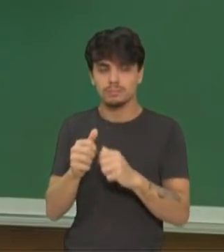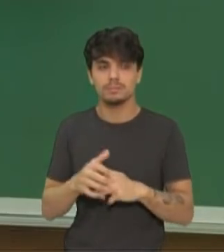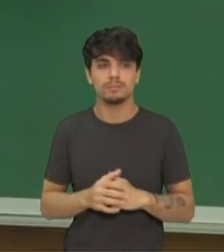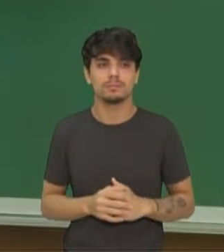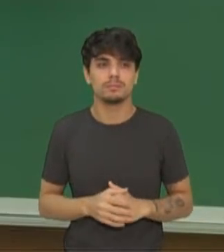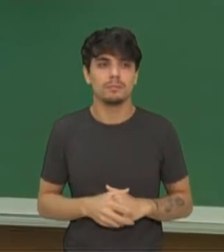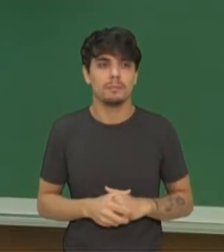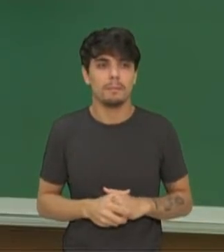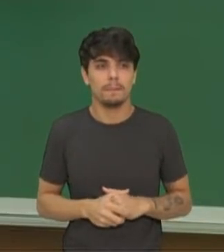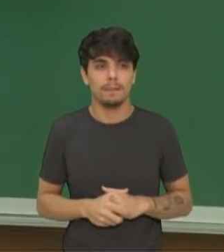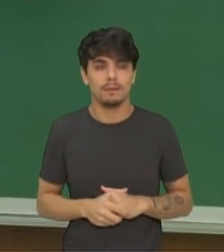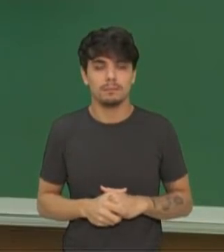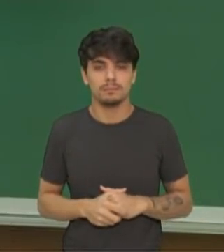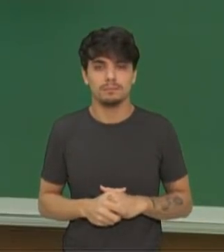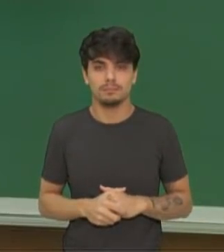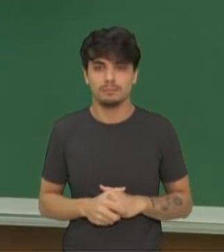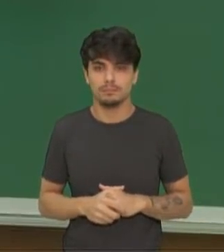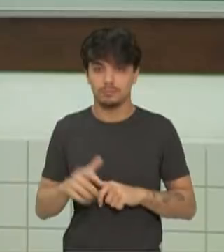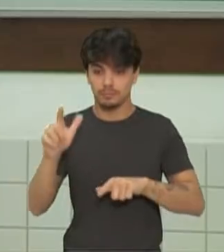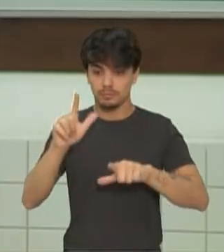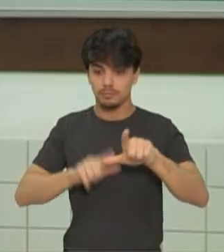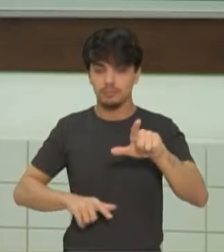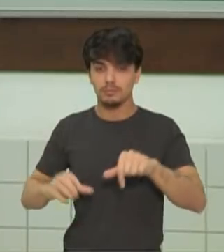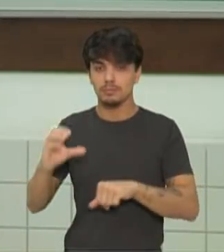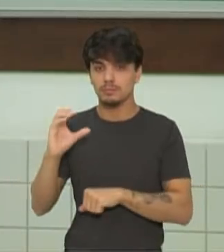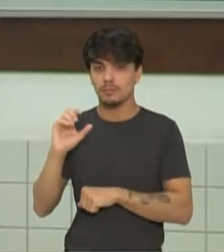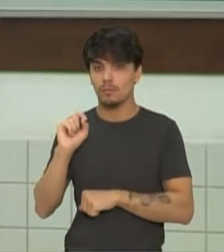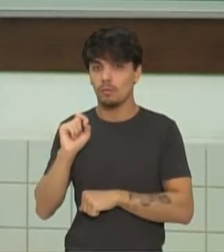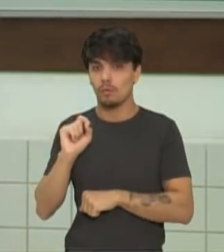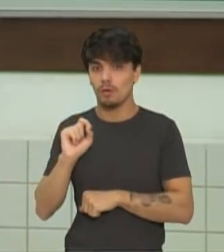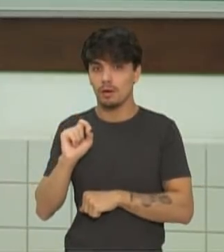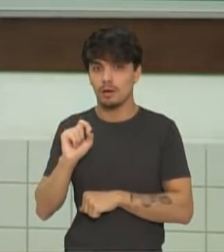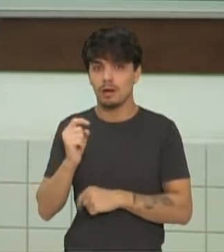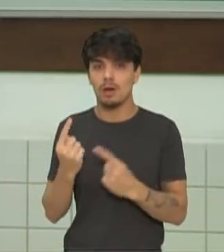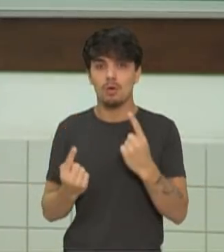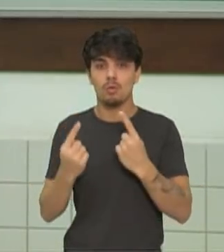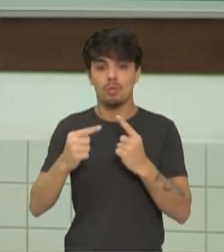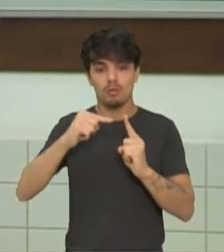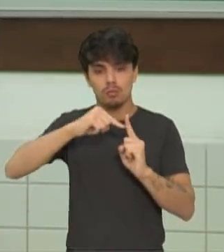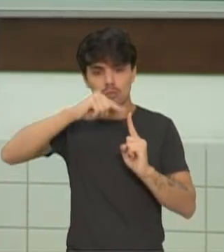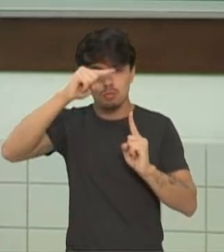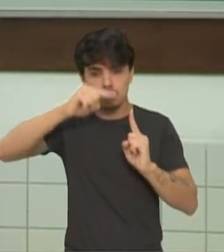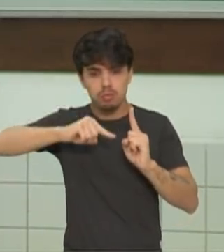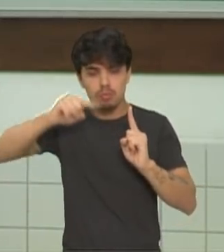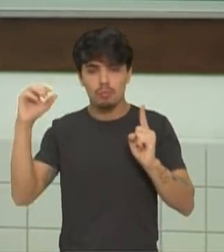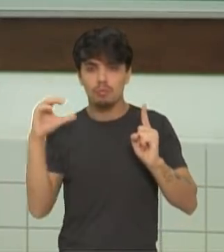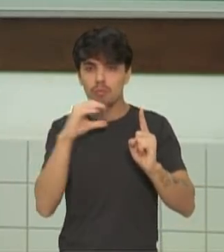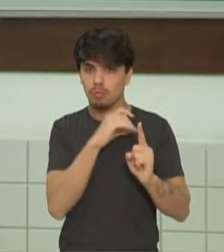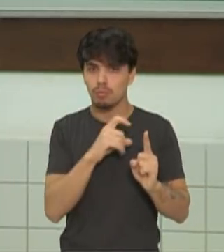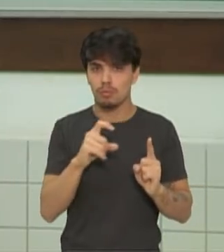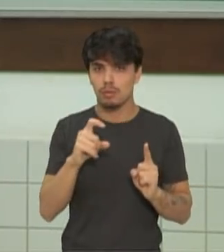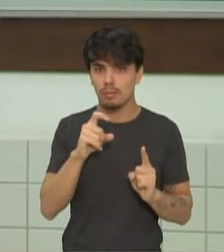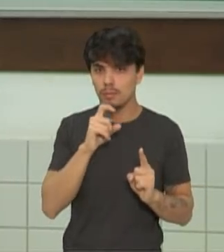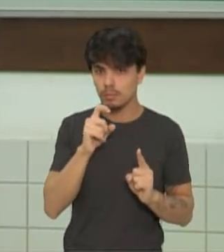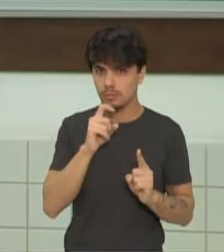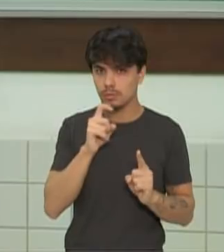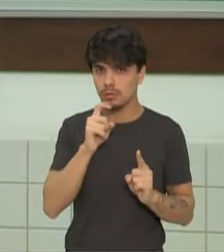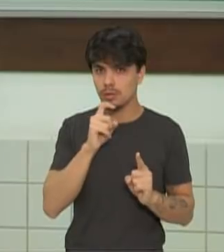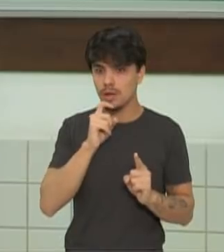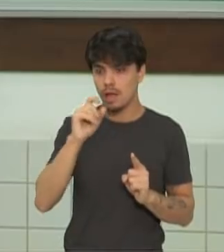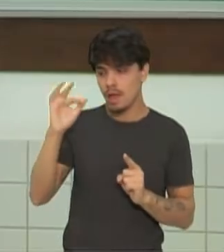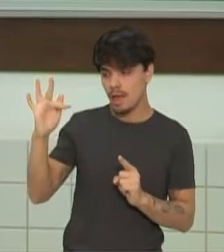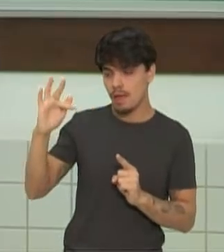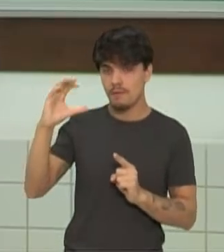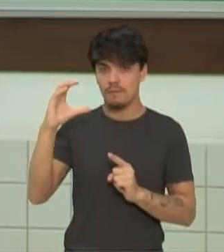Então, na letra C, fala o seguinte: qual é a temperatura em graus F de Fahrenheit que